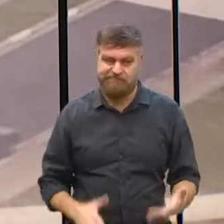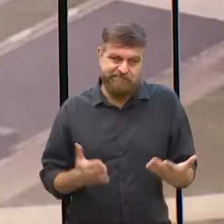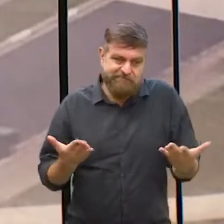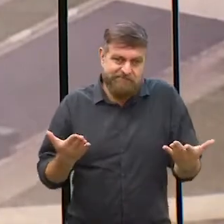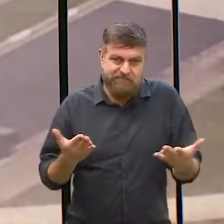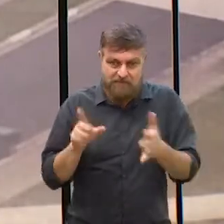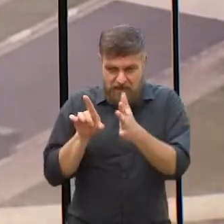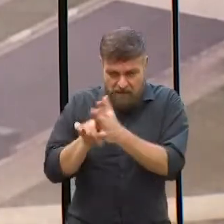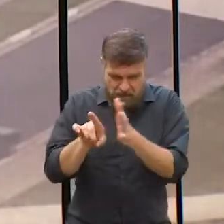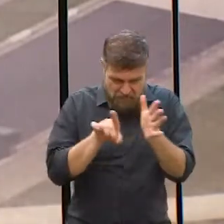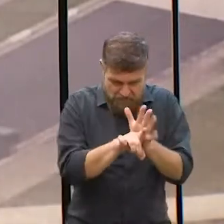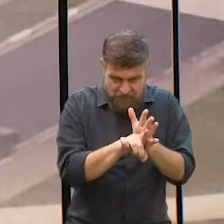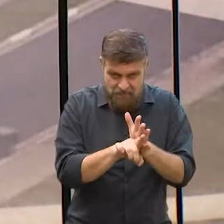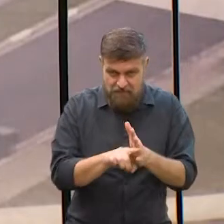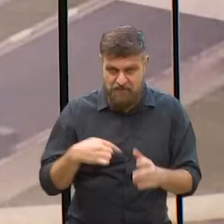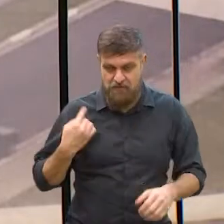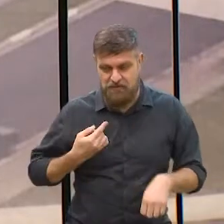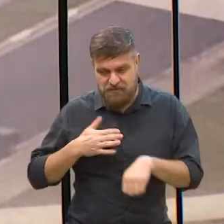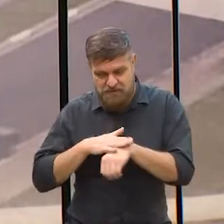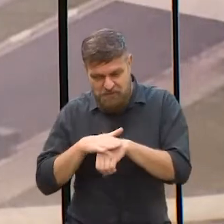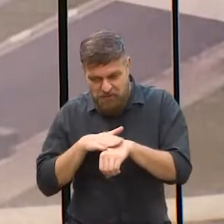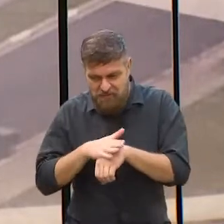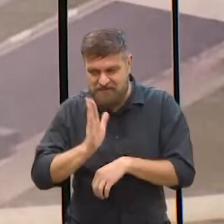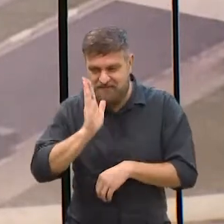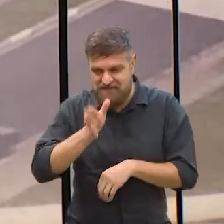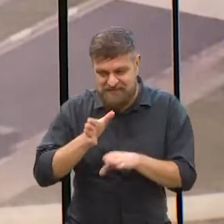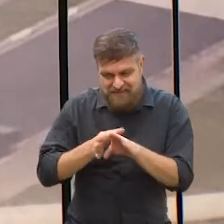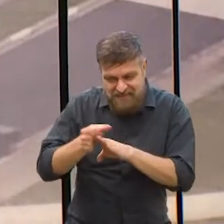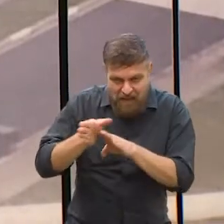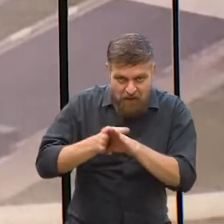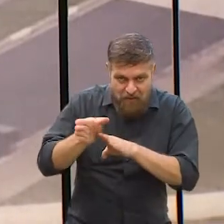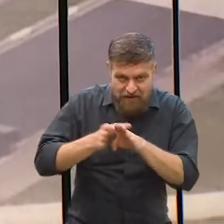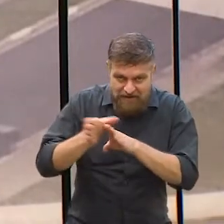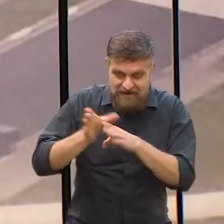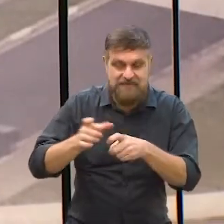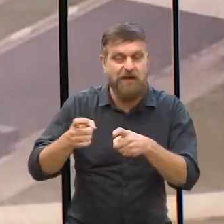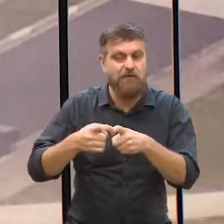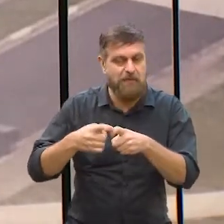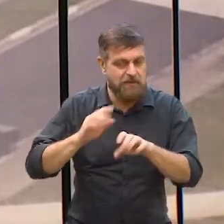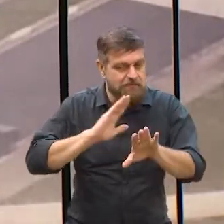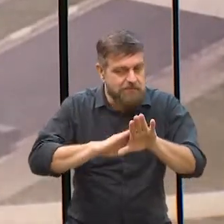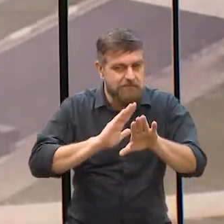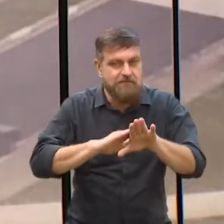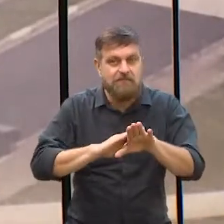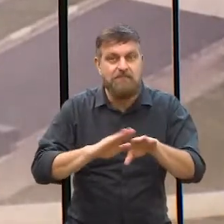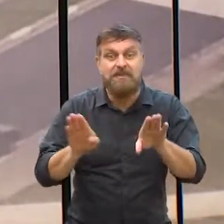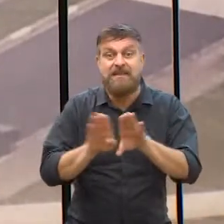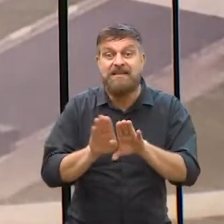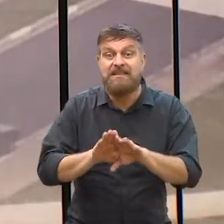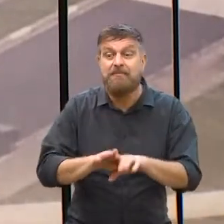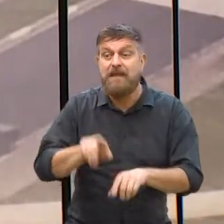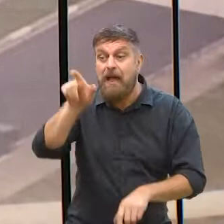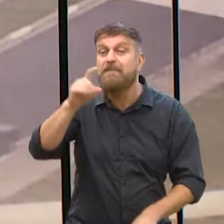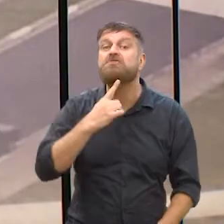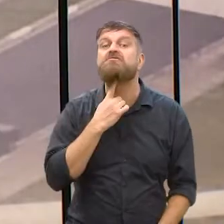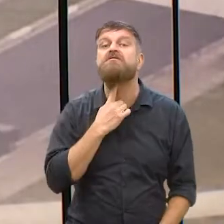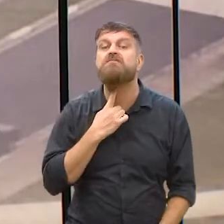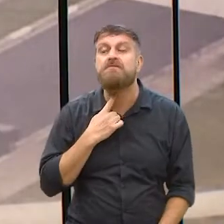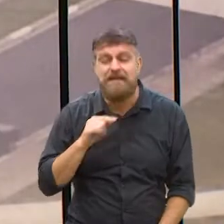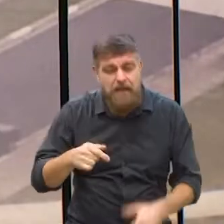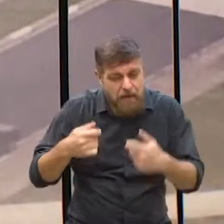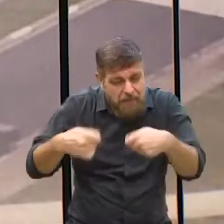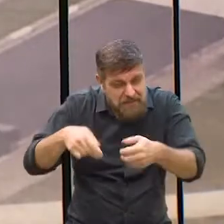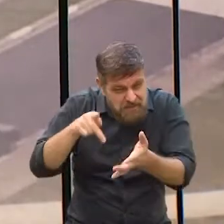não depende, como falamos nos blocos anteriores, da orientação médica, do desejo e a necessidade desse